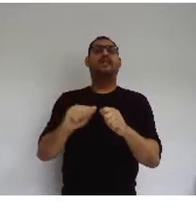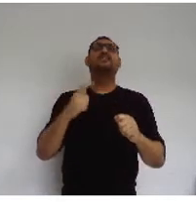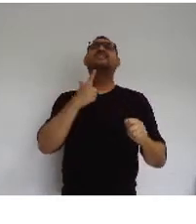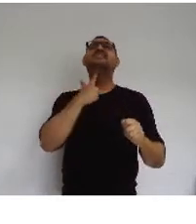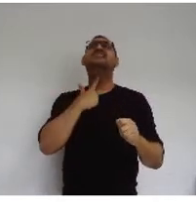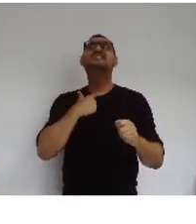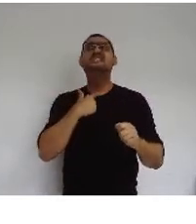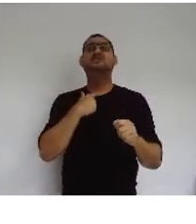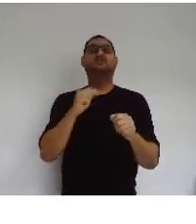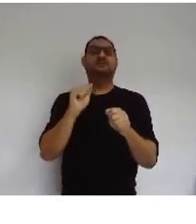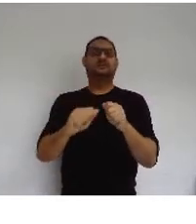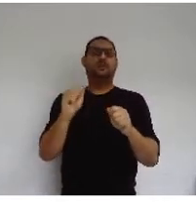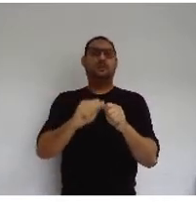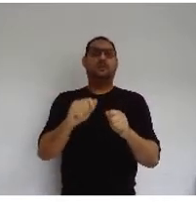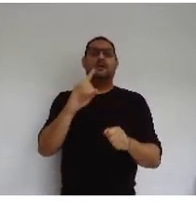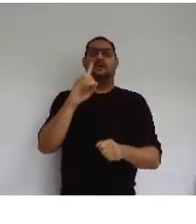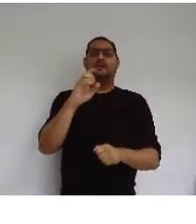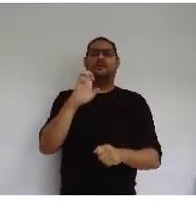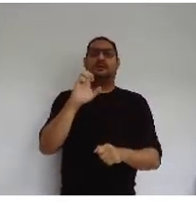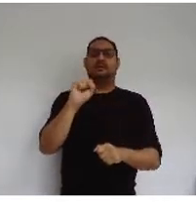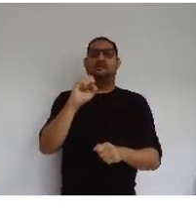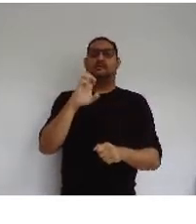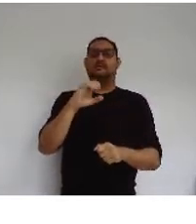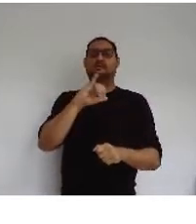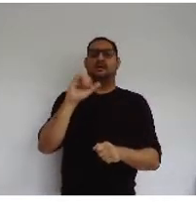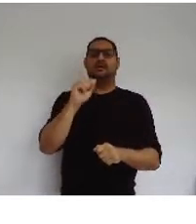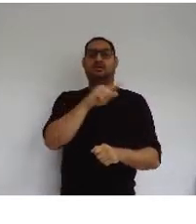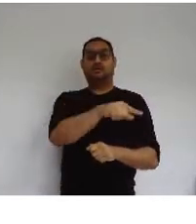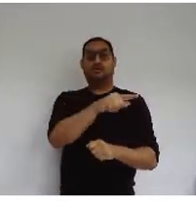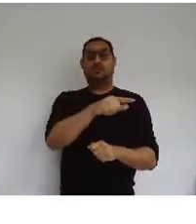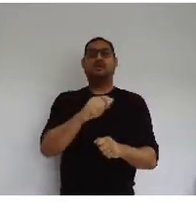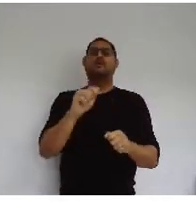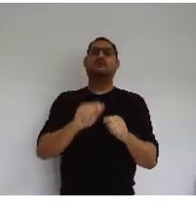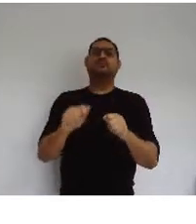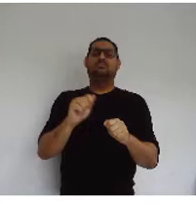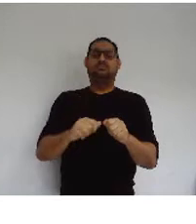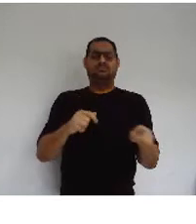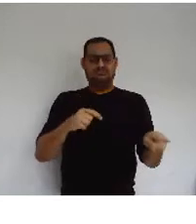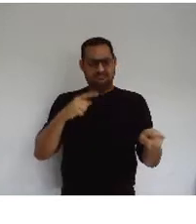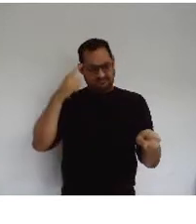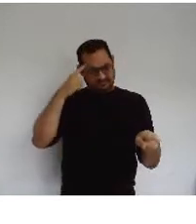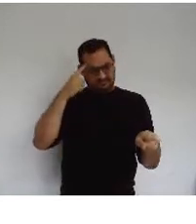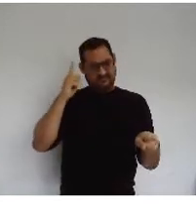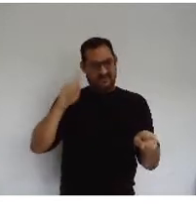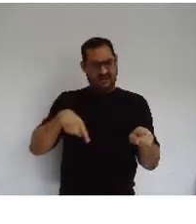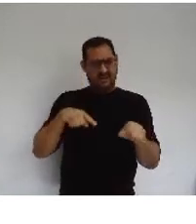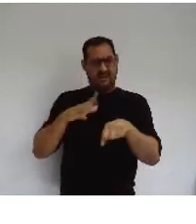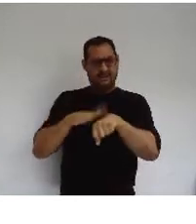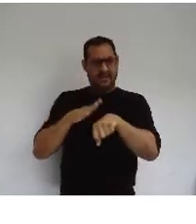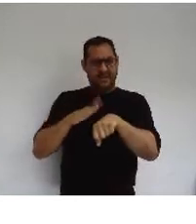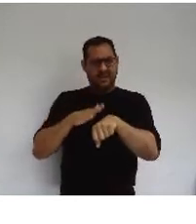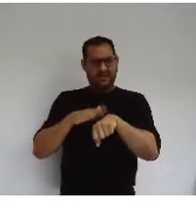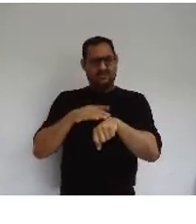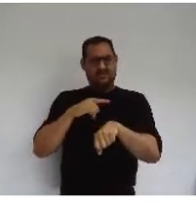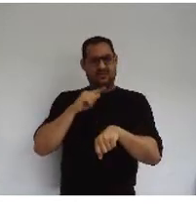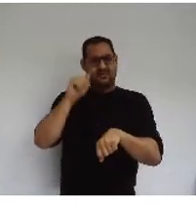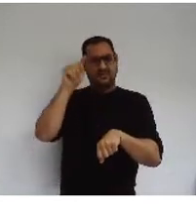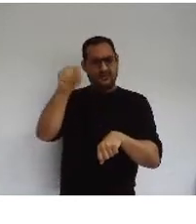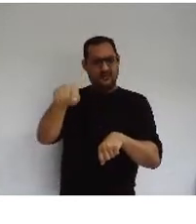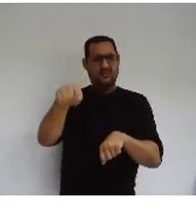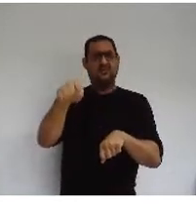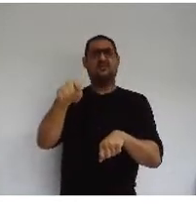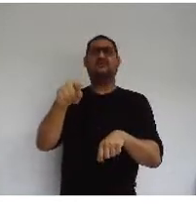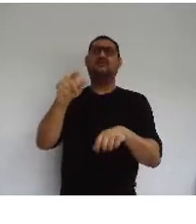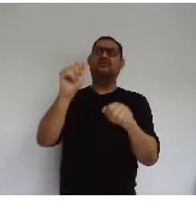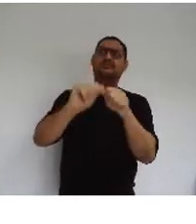sexual, que o arrebata a ponto de ele se perguntar se foi ele mesmo que foi capaz de levar a efeito